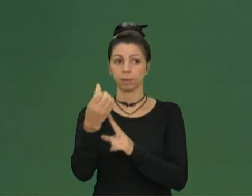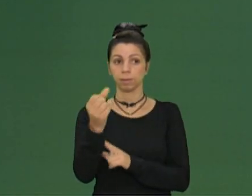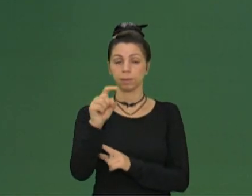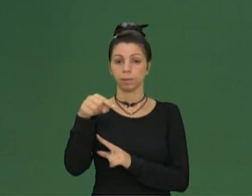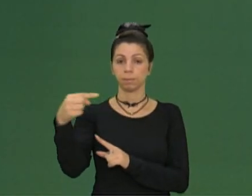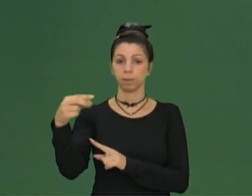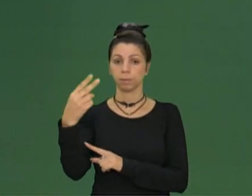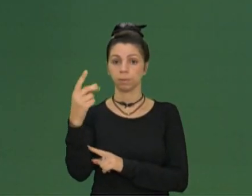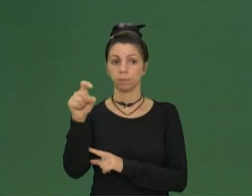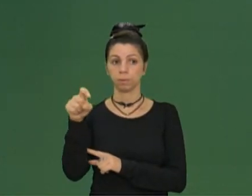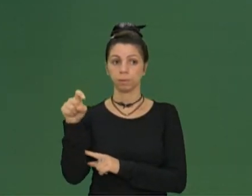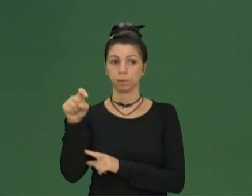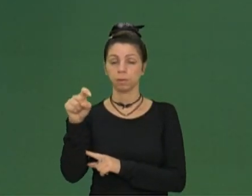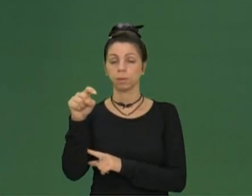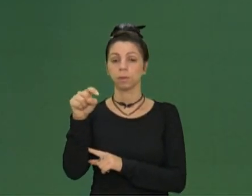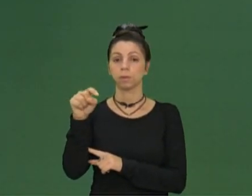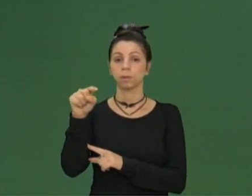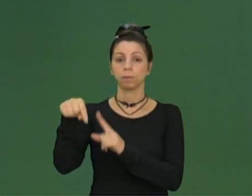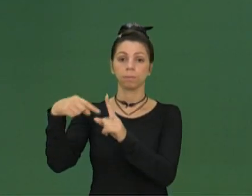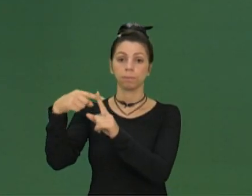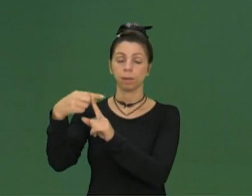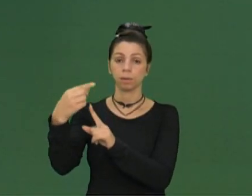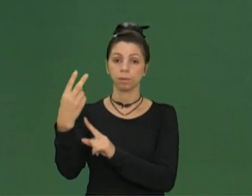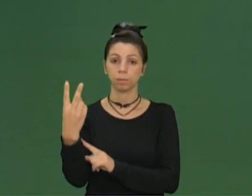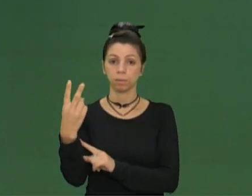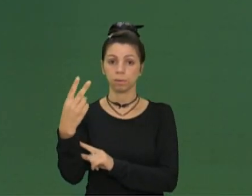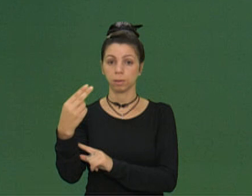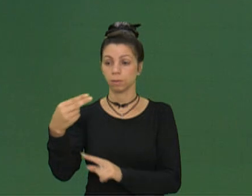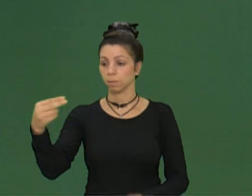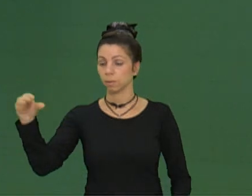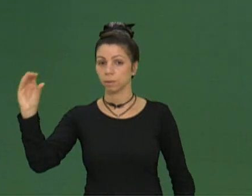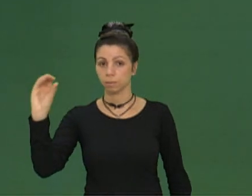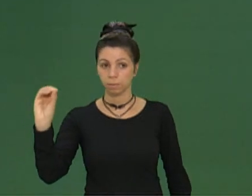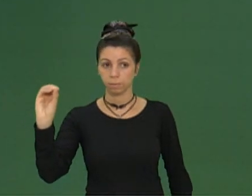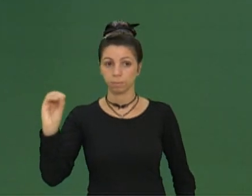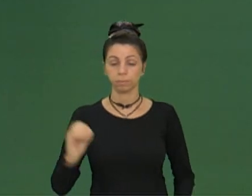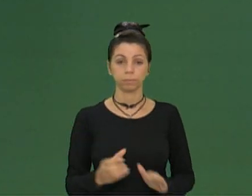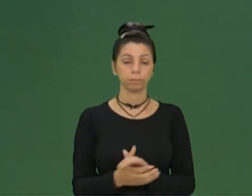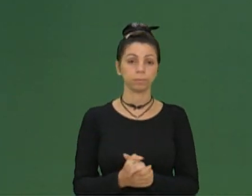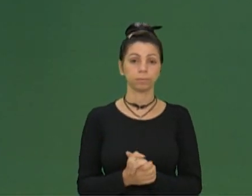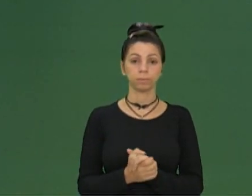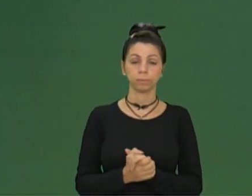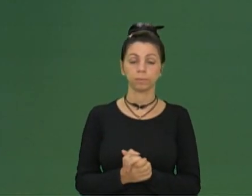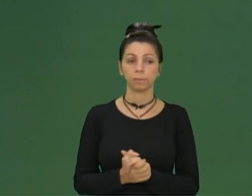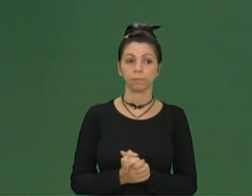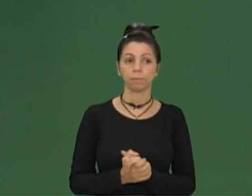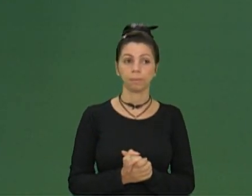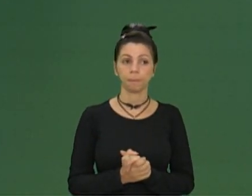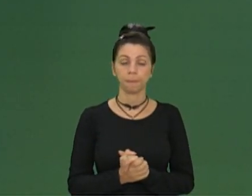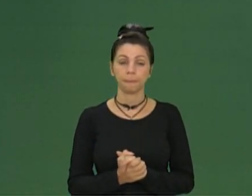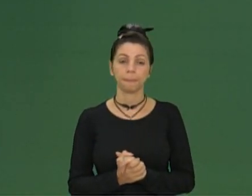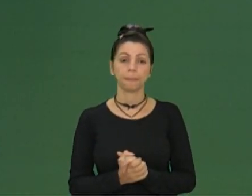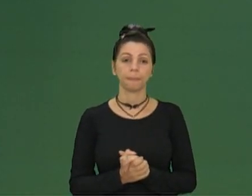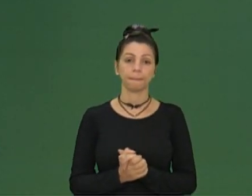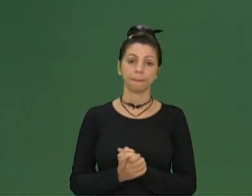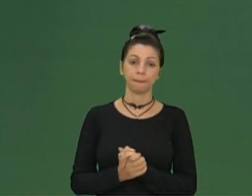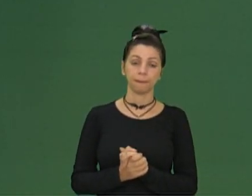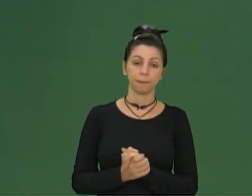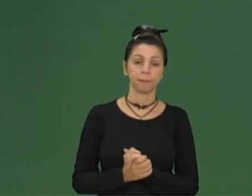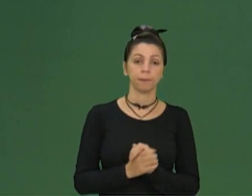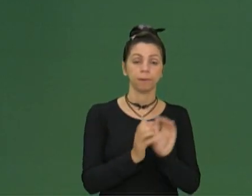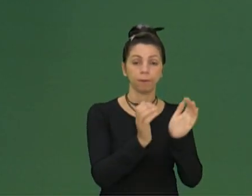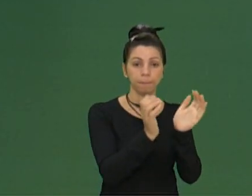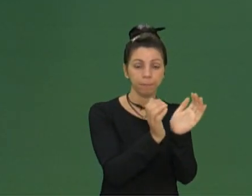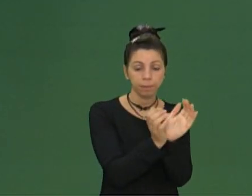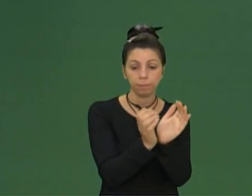2 igual a zero. Unindo os termos semelhantes, aqueles termos que pertencem às mesmas famílias, né? Ó, a família do x², a família